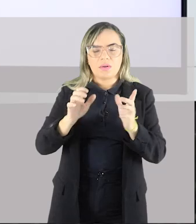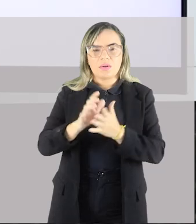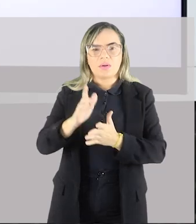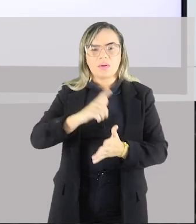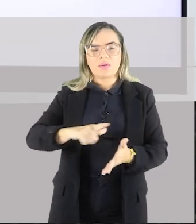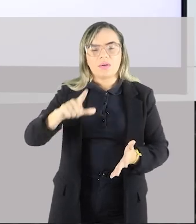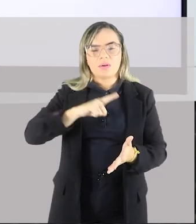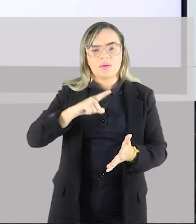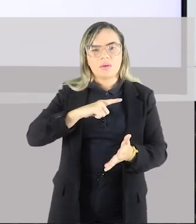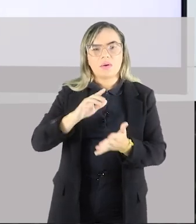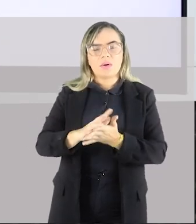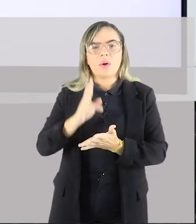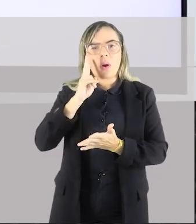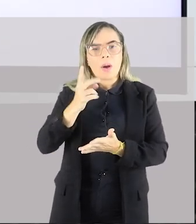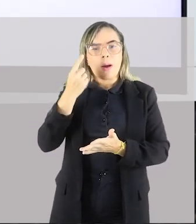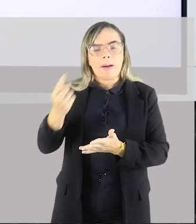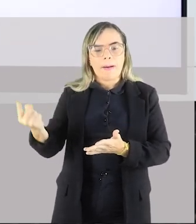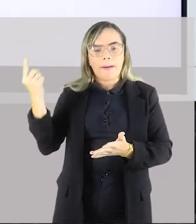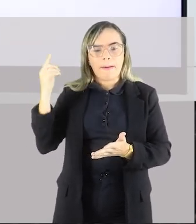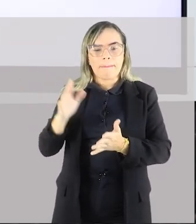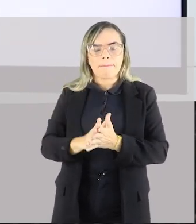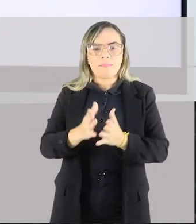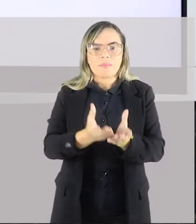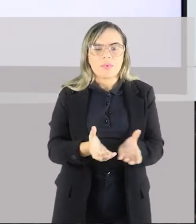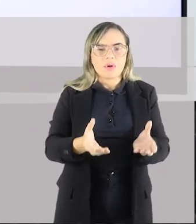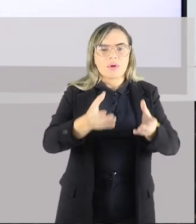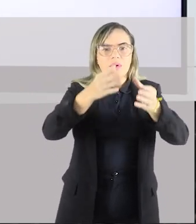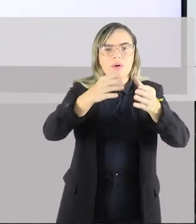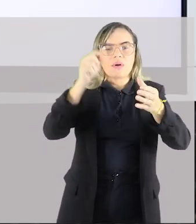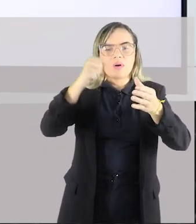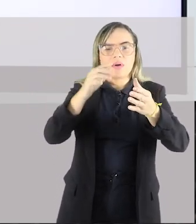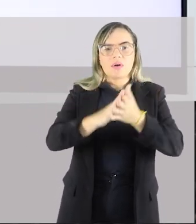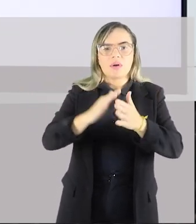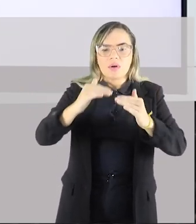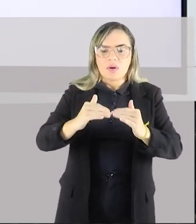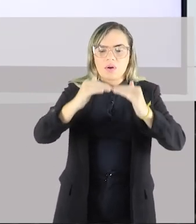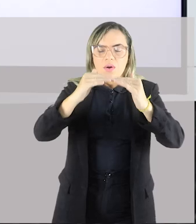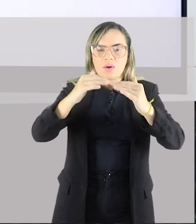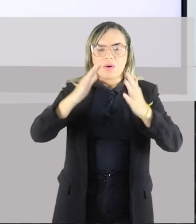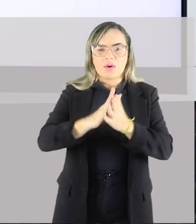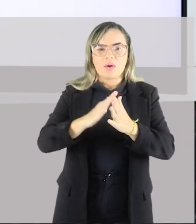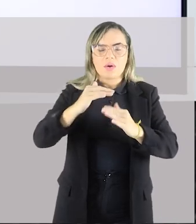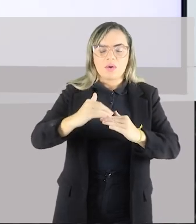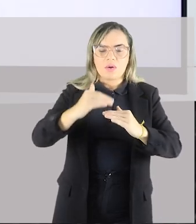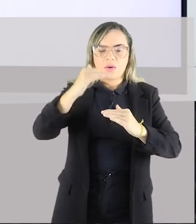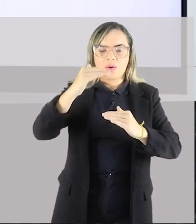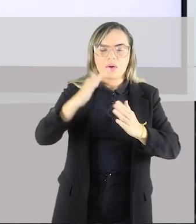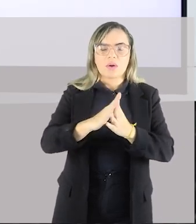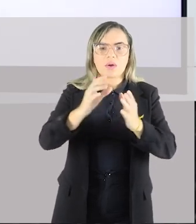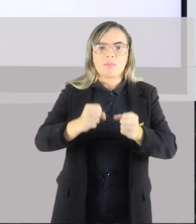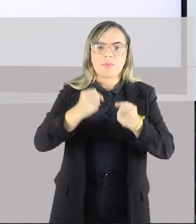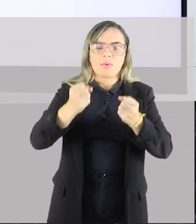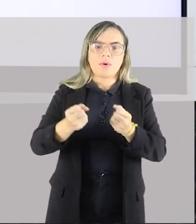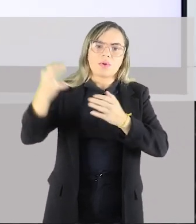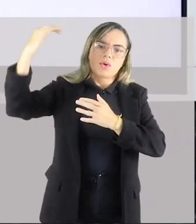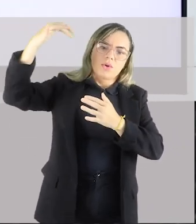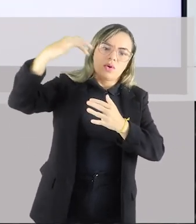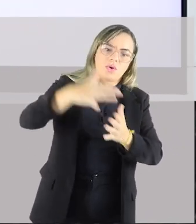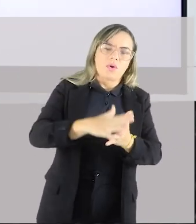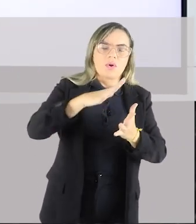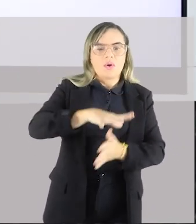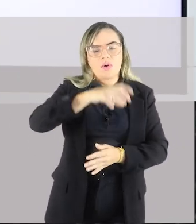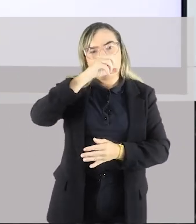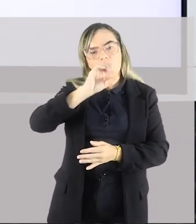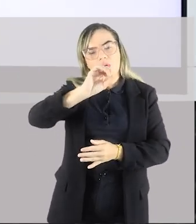tem que observar que se a gente deixar o vinho na mesma garrafa, vai haver um espaço ali onde pode entrar muito oxigênio. Se a gente colocar esse